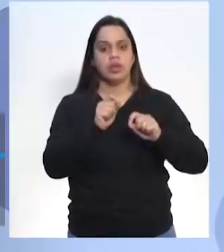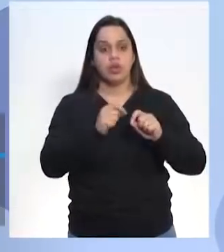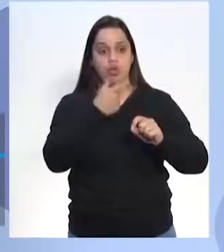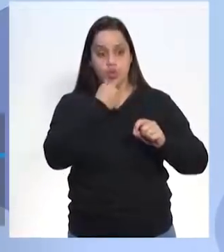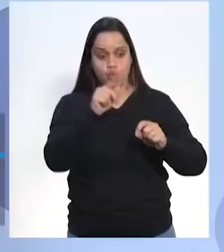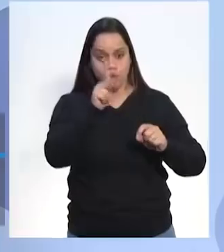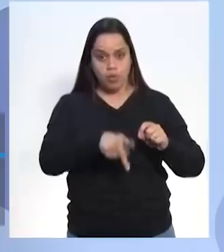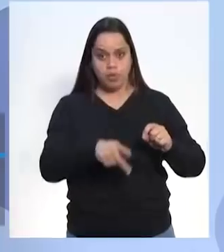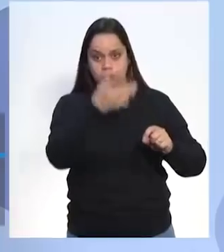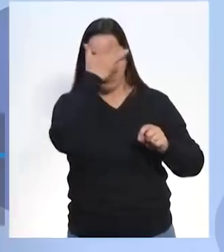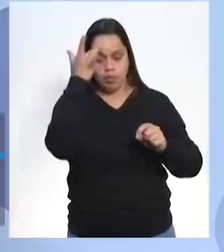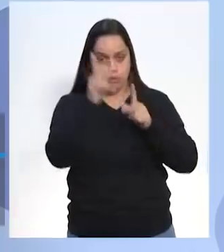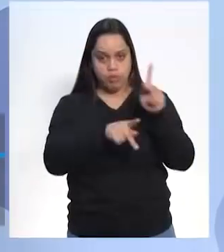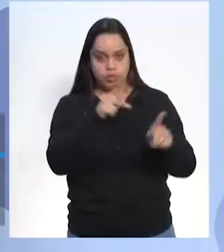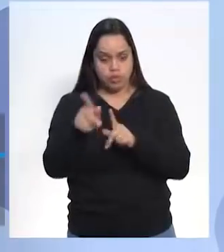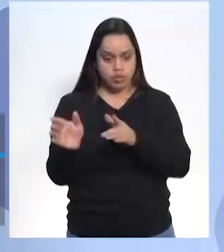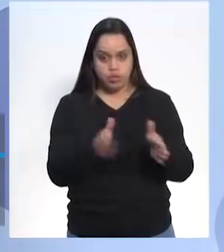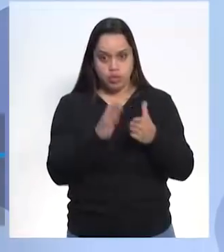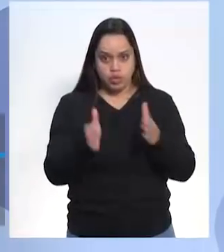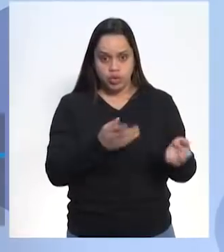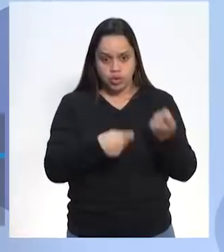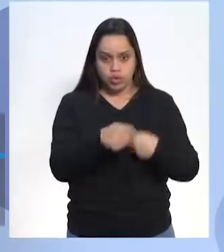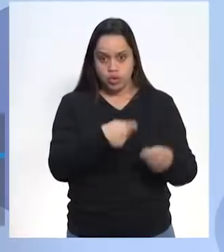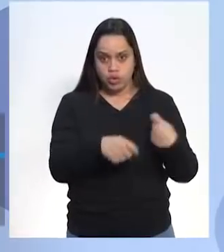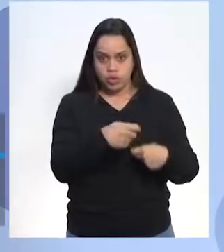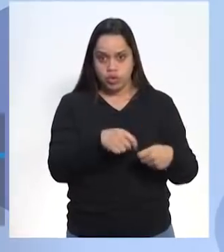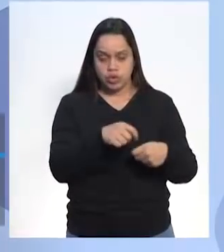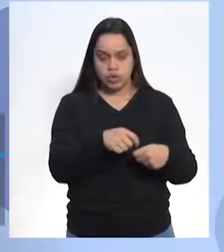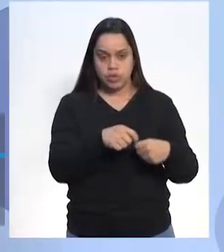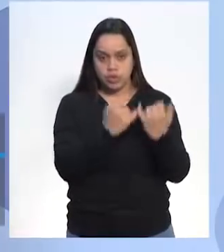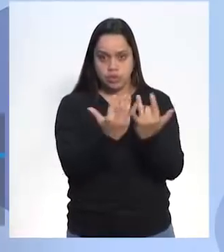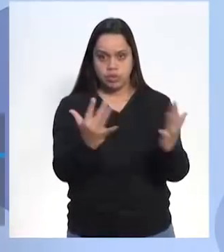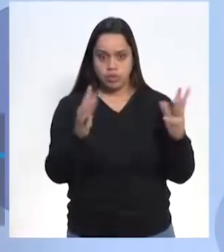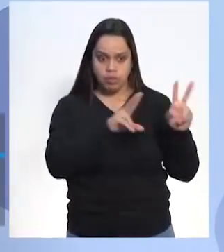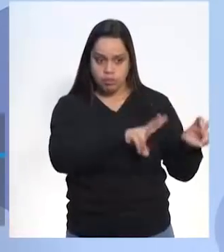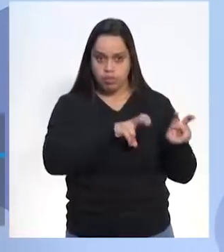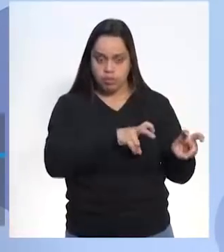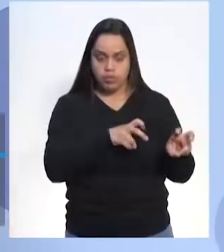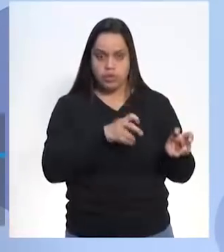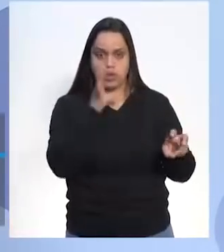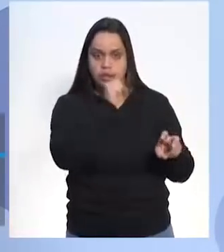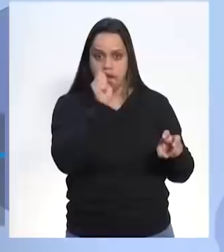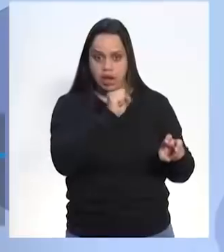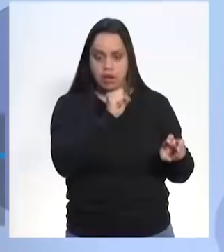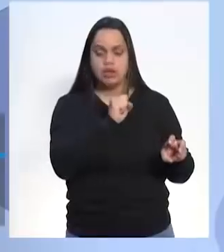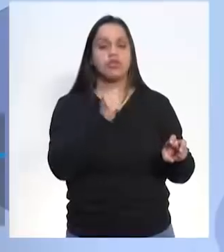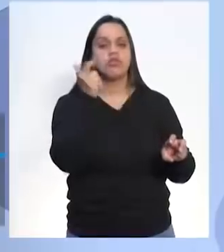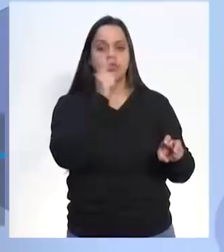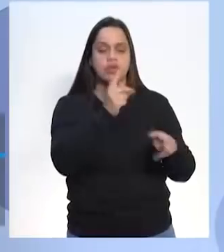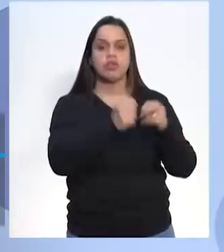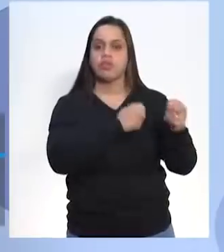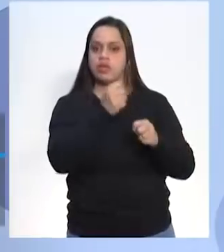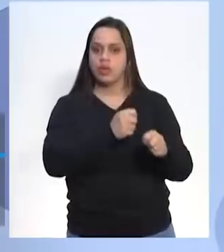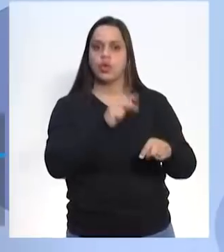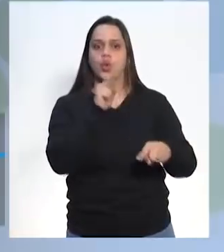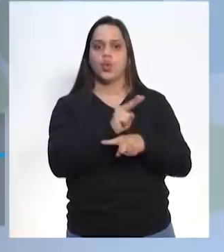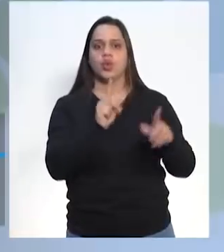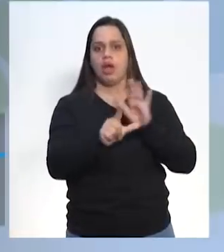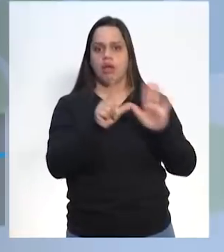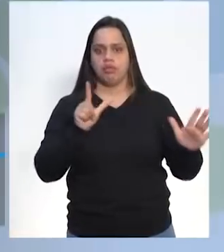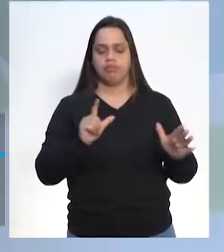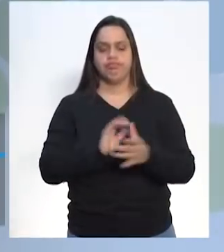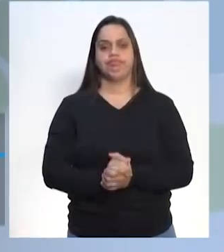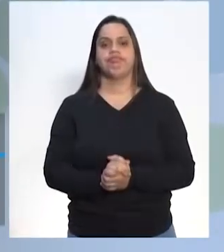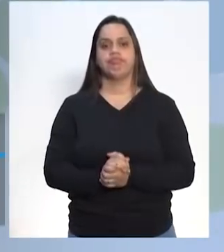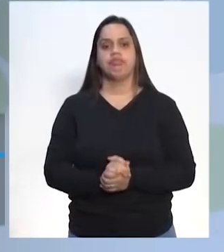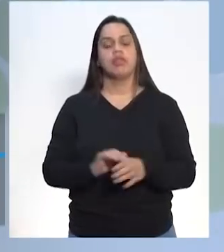eles também podem precisar disso e fazer um ótimo controle da própria produção. Prevenção, exatamente, né? A prevenção. Então, a